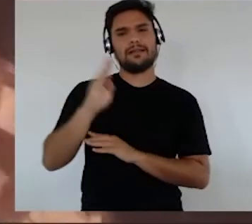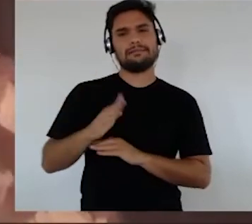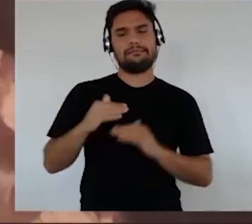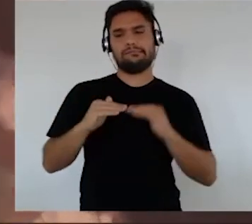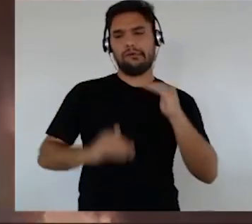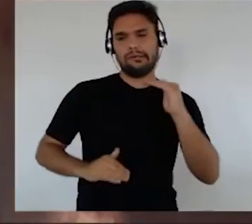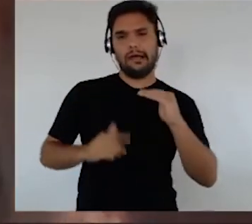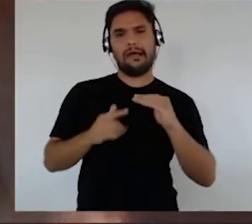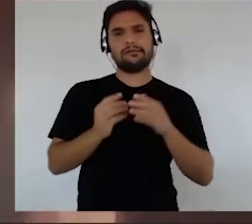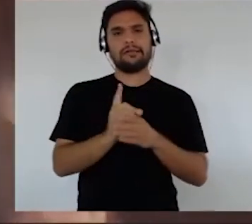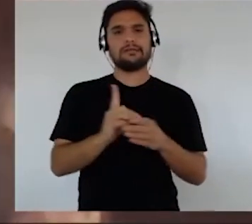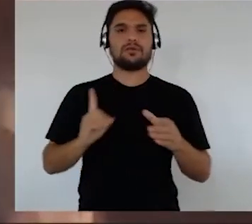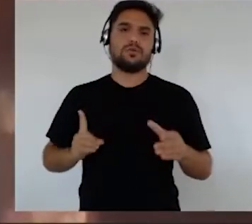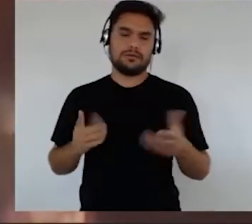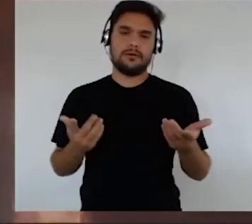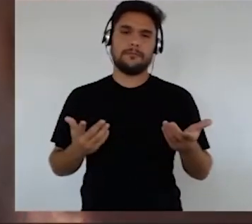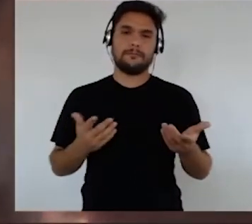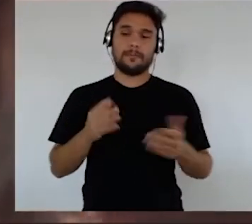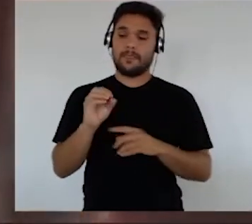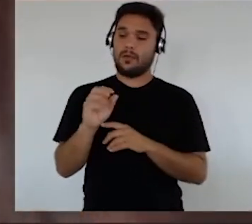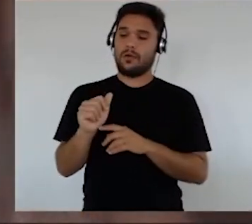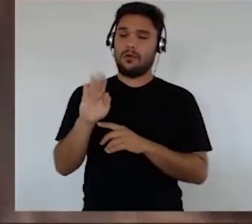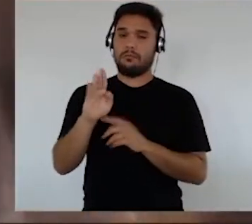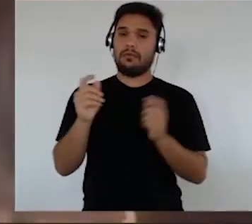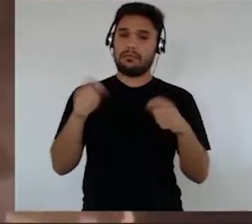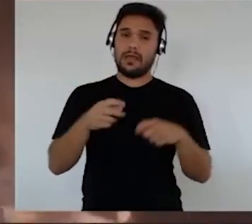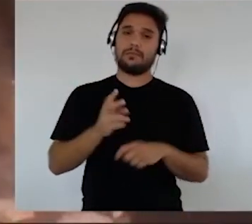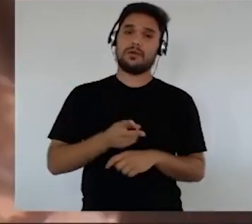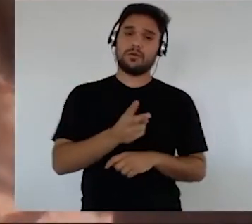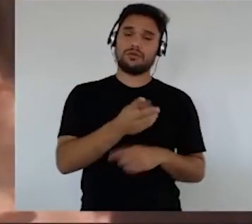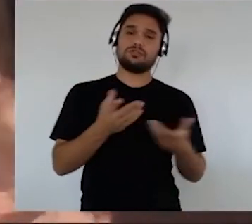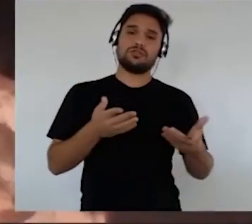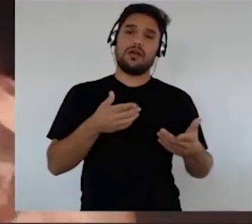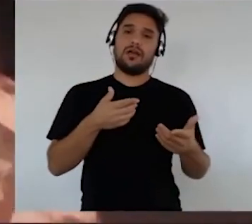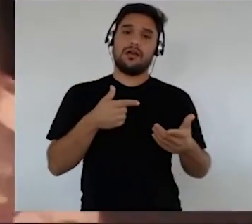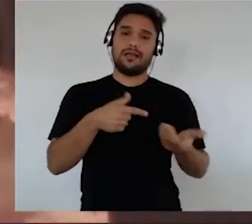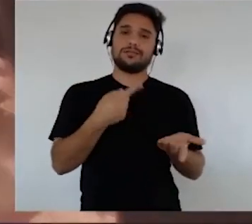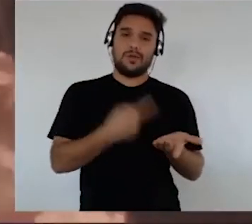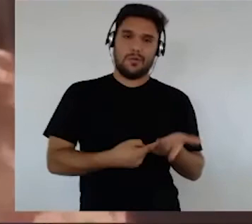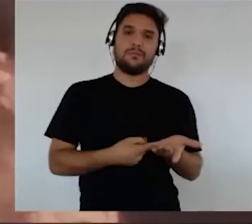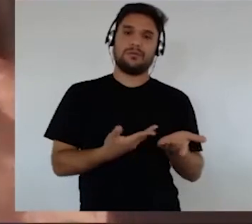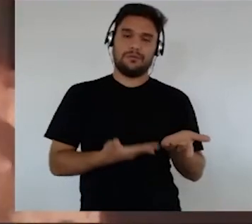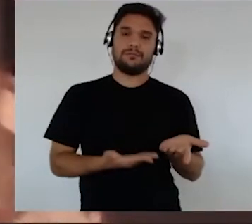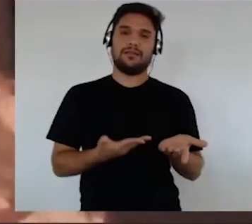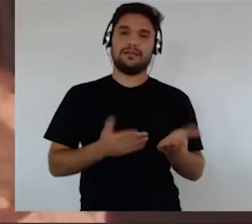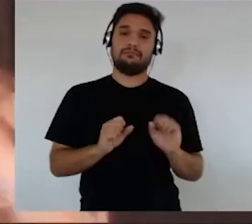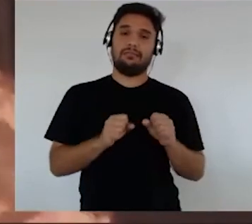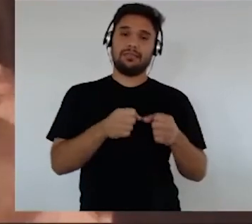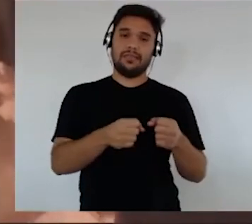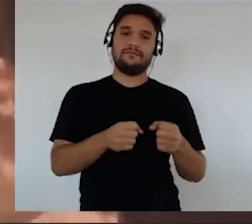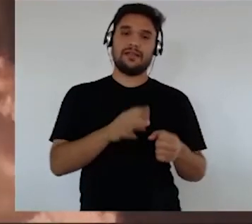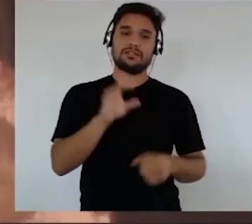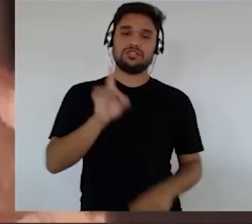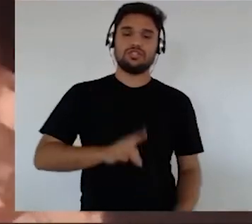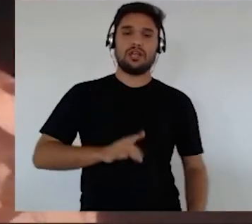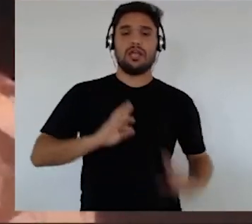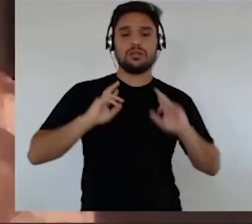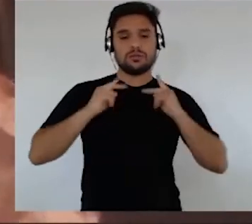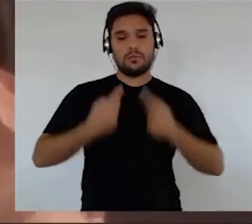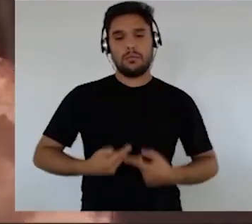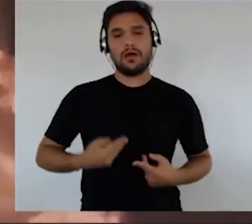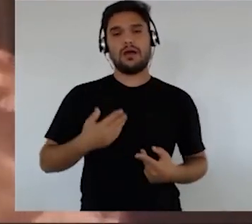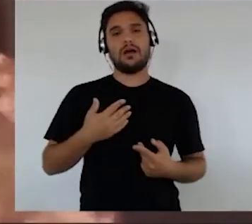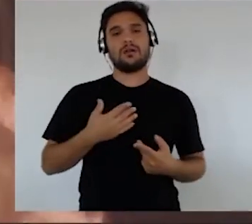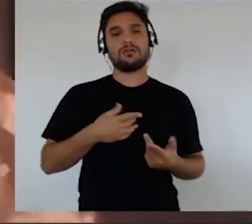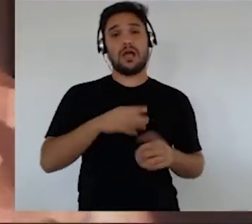pela exclusão. Então, que a OAB possa continuar esse compromisso de defesa dos direitos humanos, da